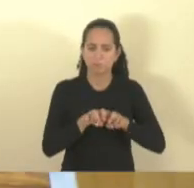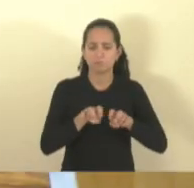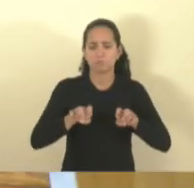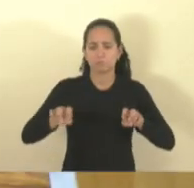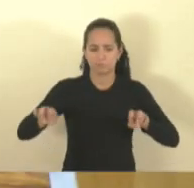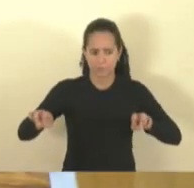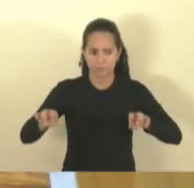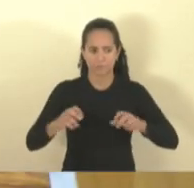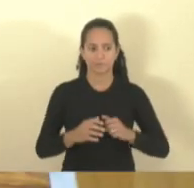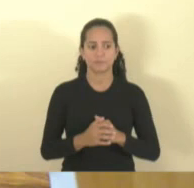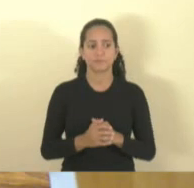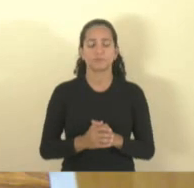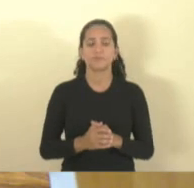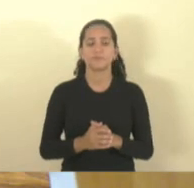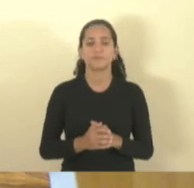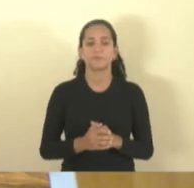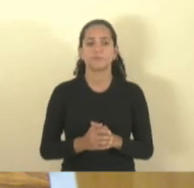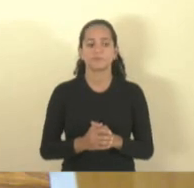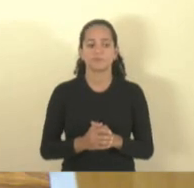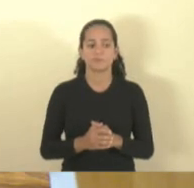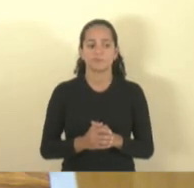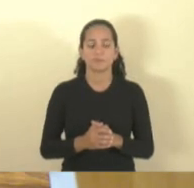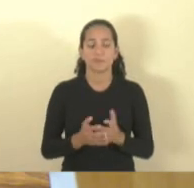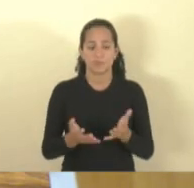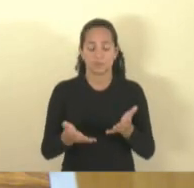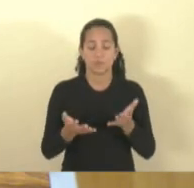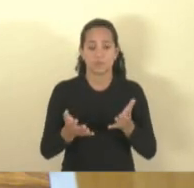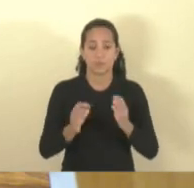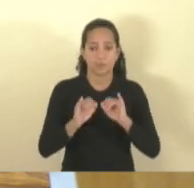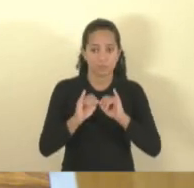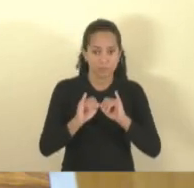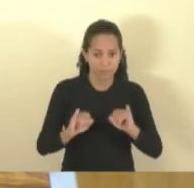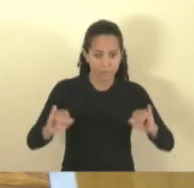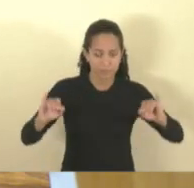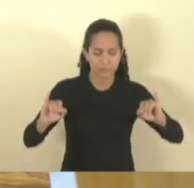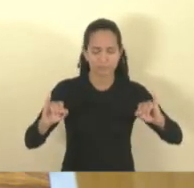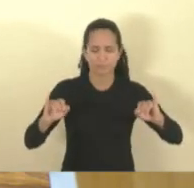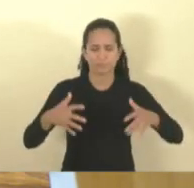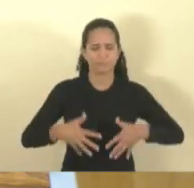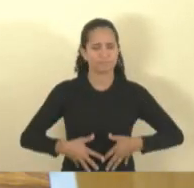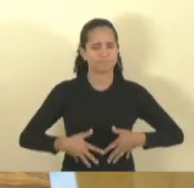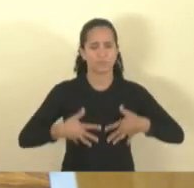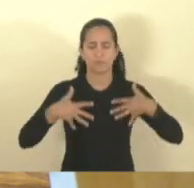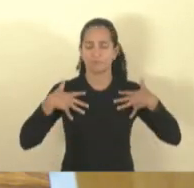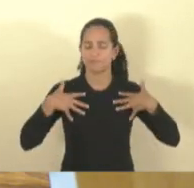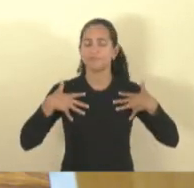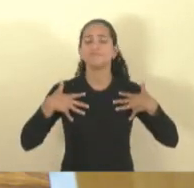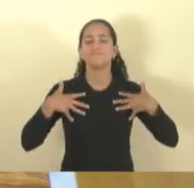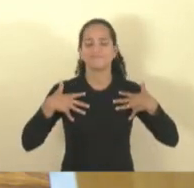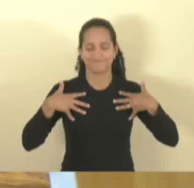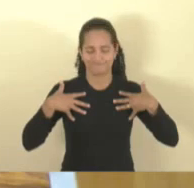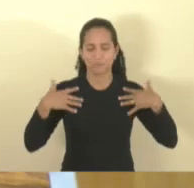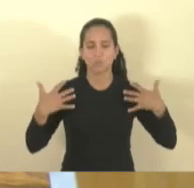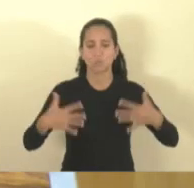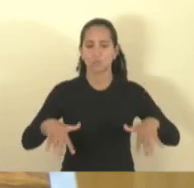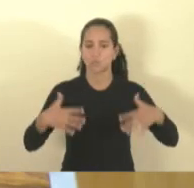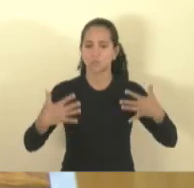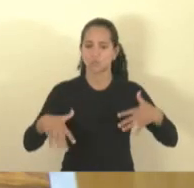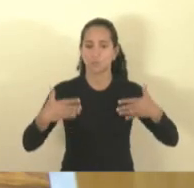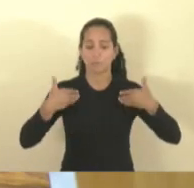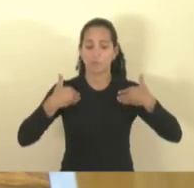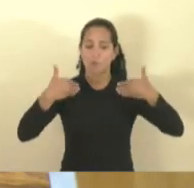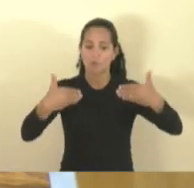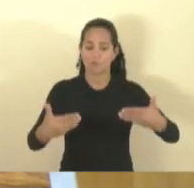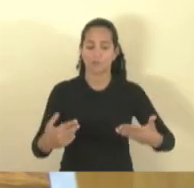Gostaria de primeiro manifestar minha honra, deputada Janete, pelo convite, por